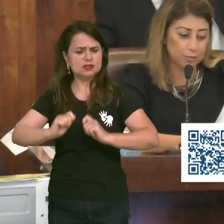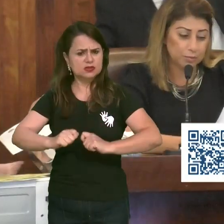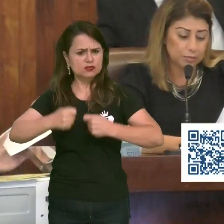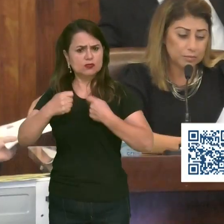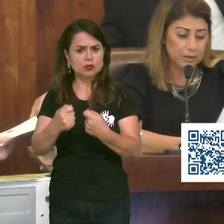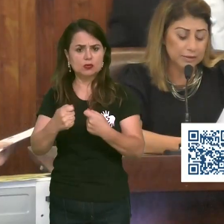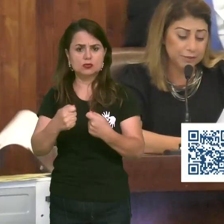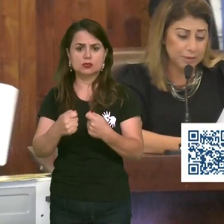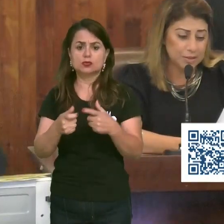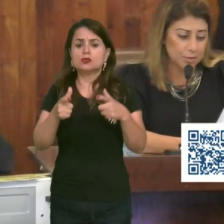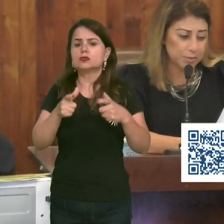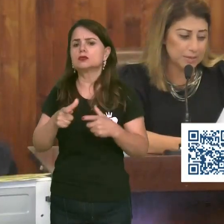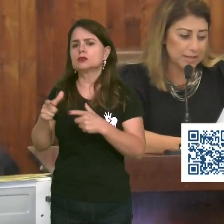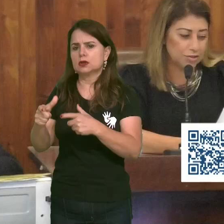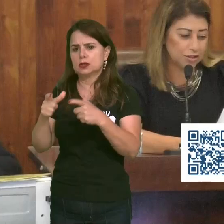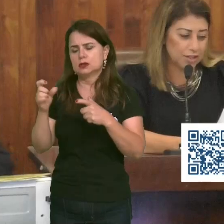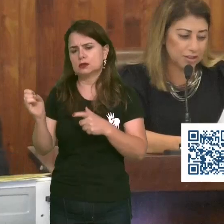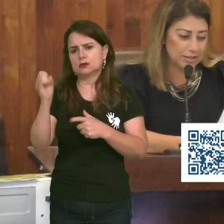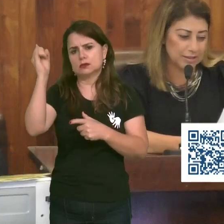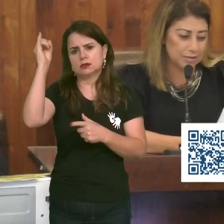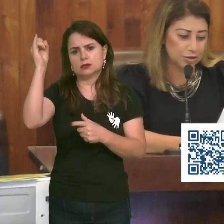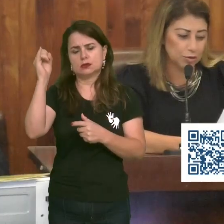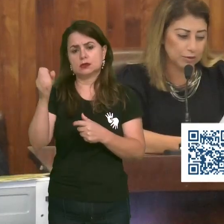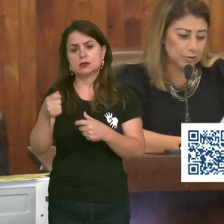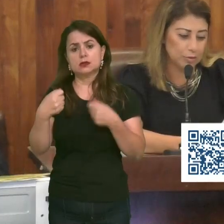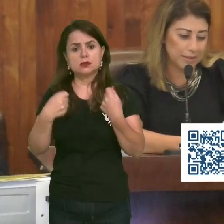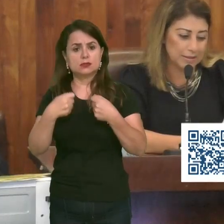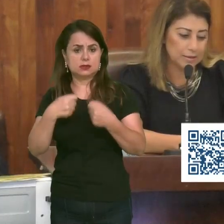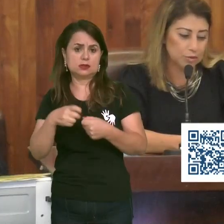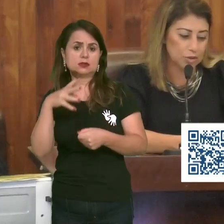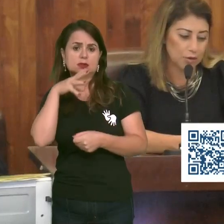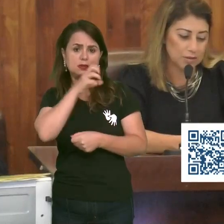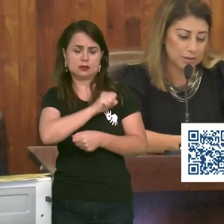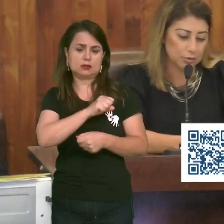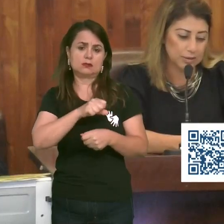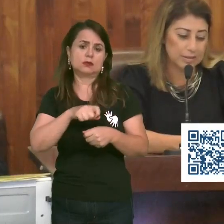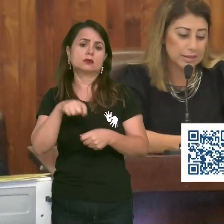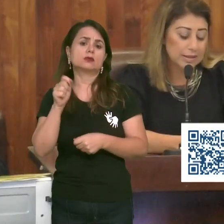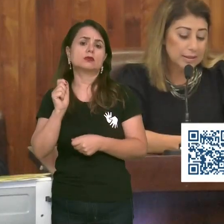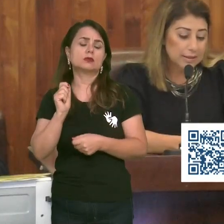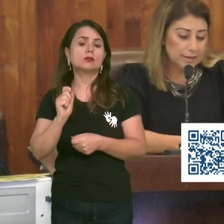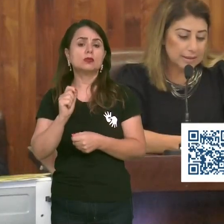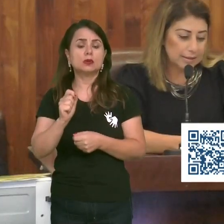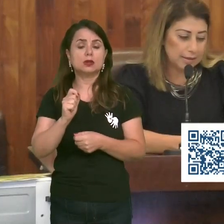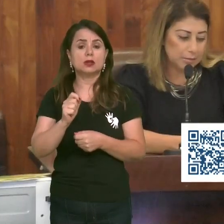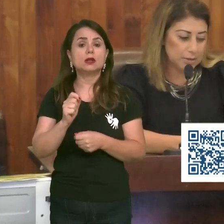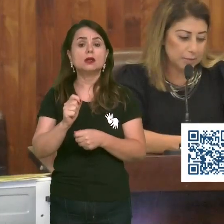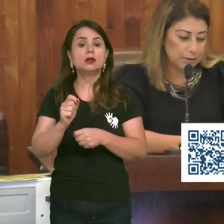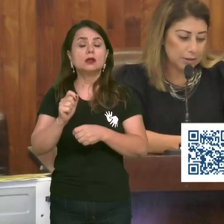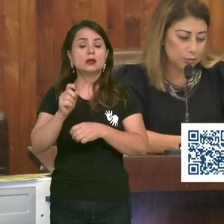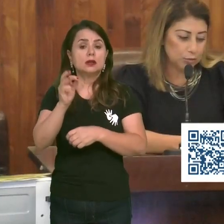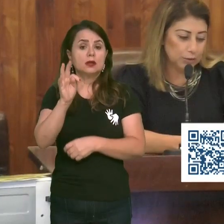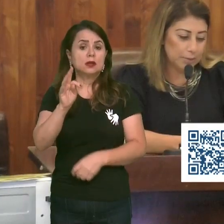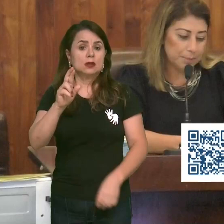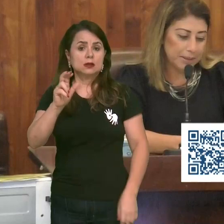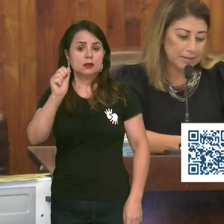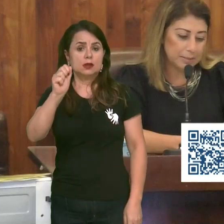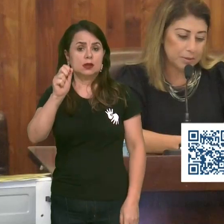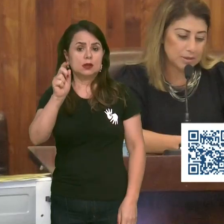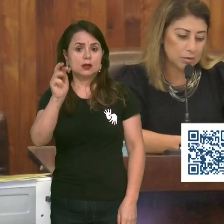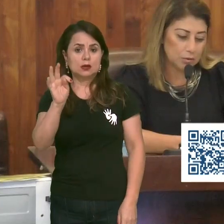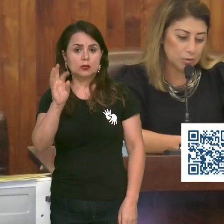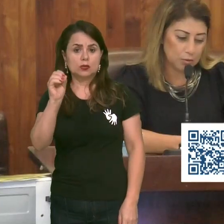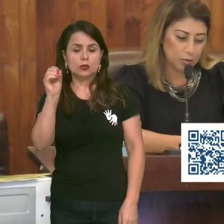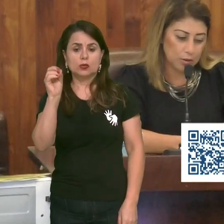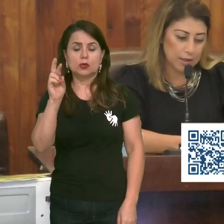competente órgão informar sobre o processo de agilização de da documentação dos novos tratores da Secretaria Municipal da Agricultura para